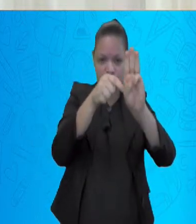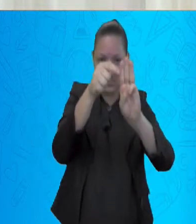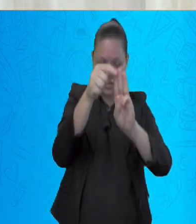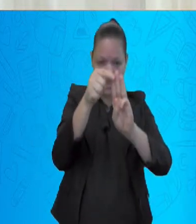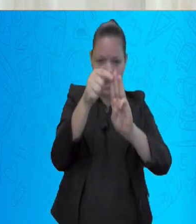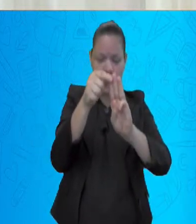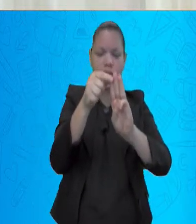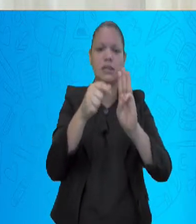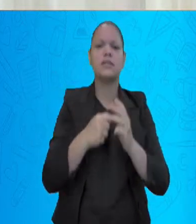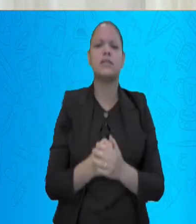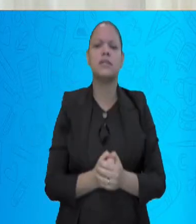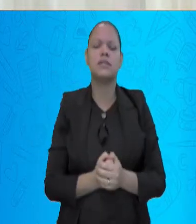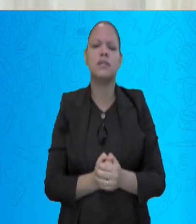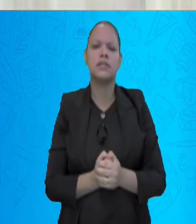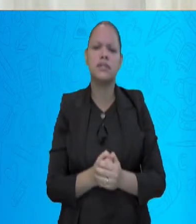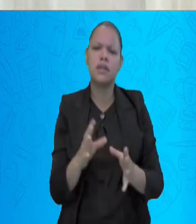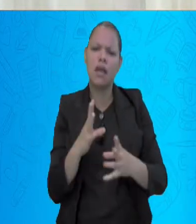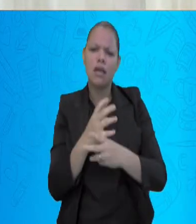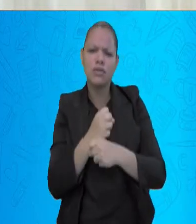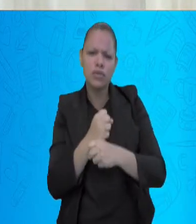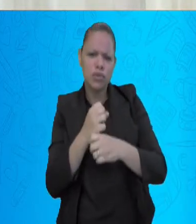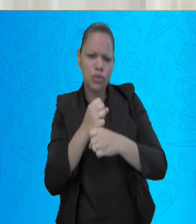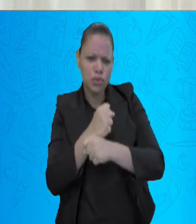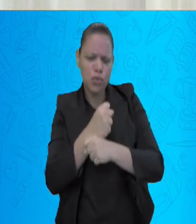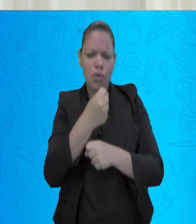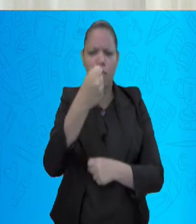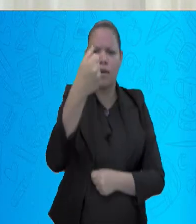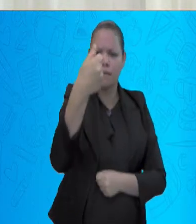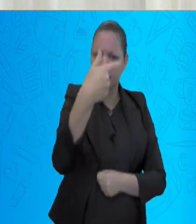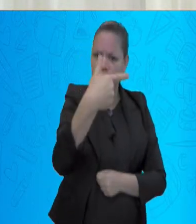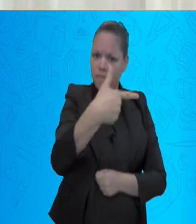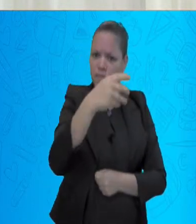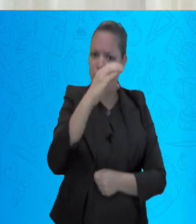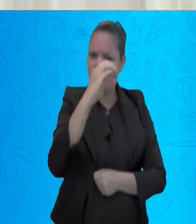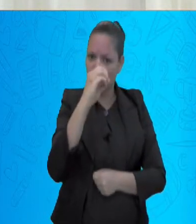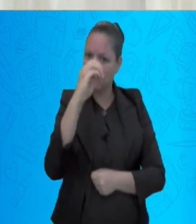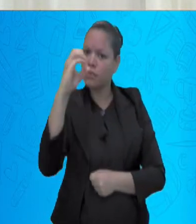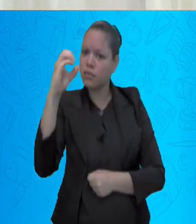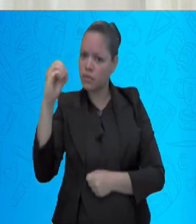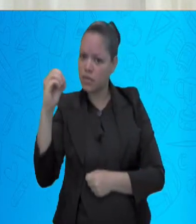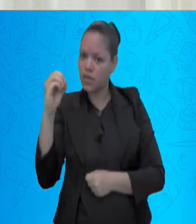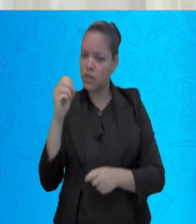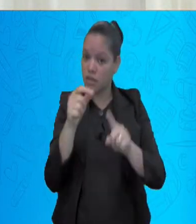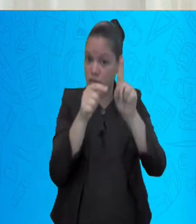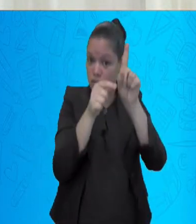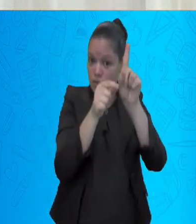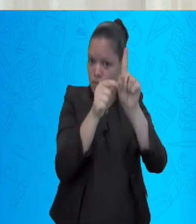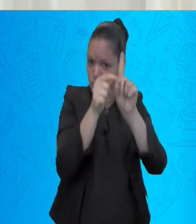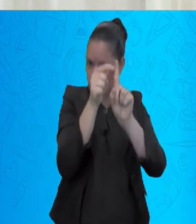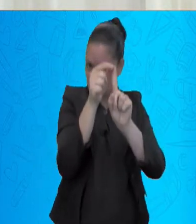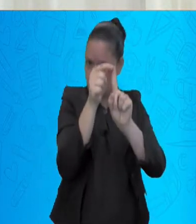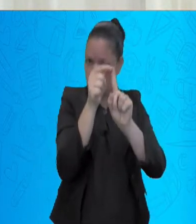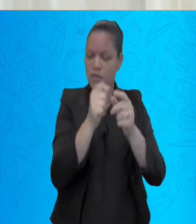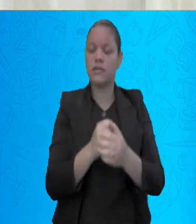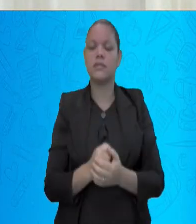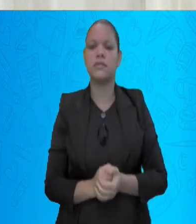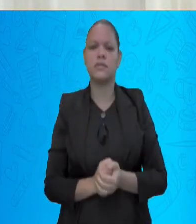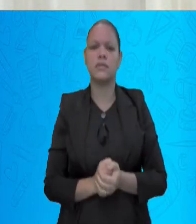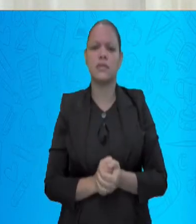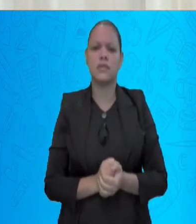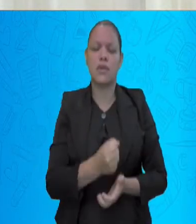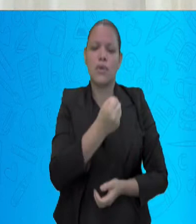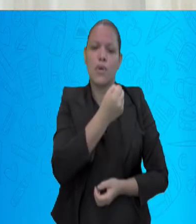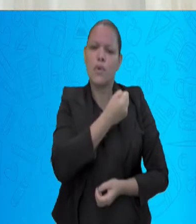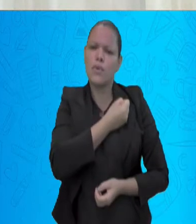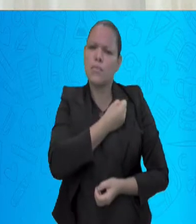2 plaquinhas aqui, é como se eu tivesse 200 unidades. Então, o valor posicional dele é 200. Se o